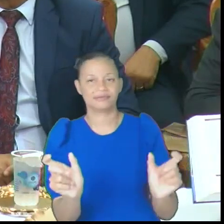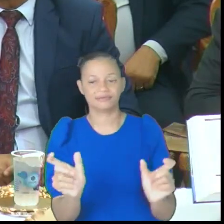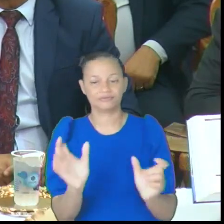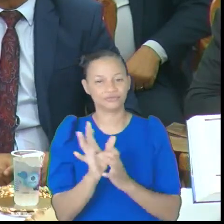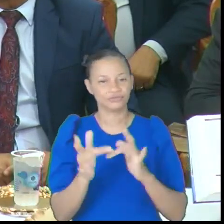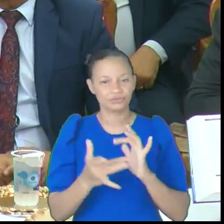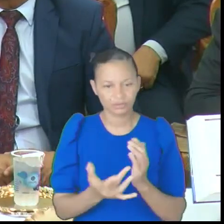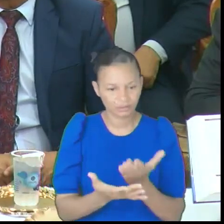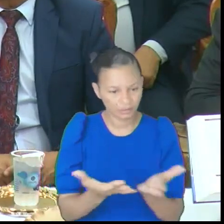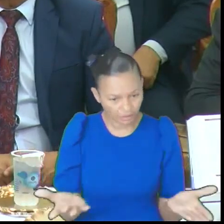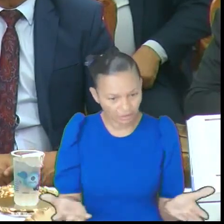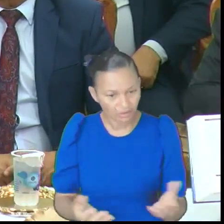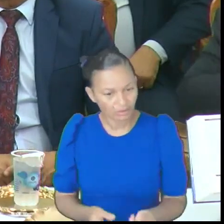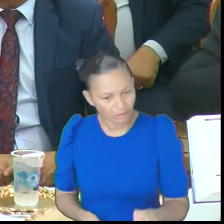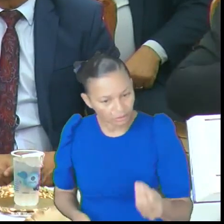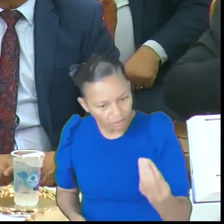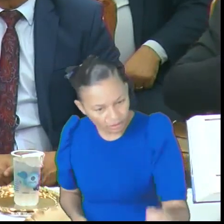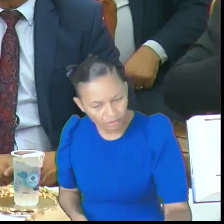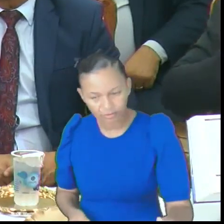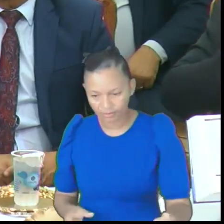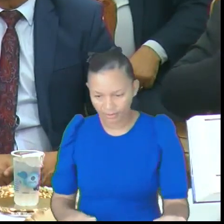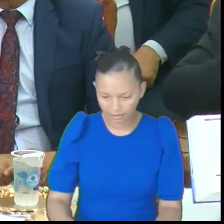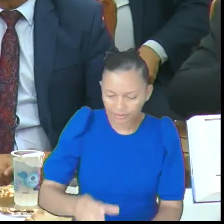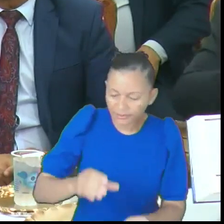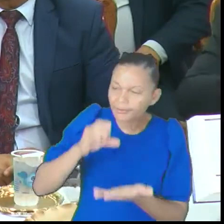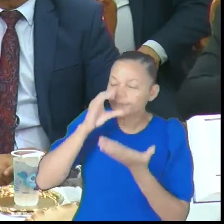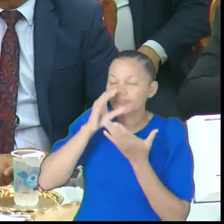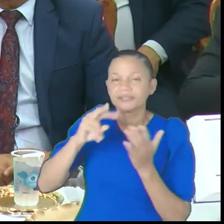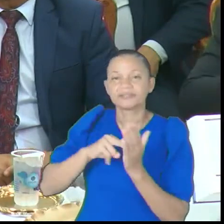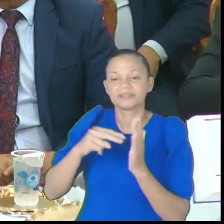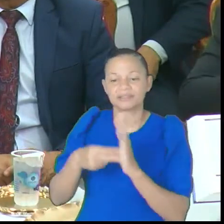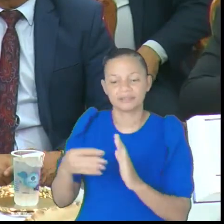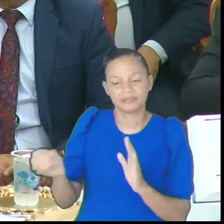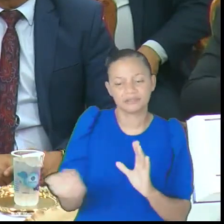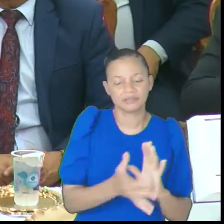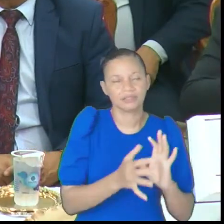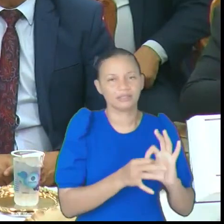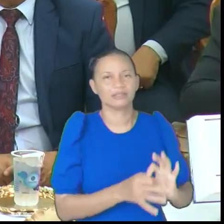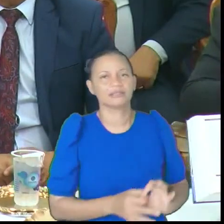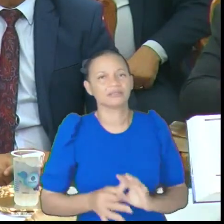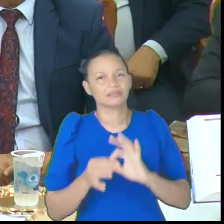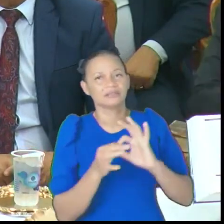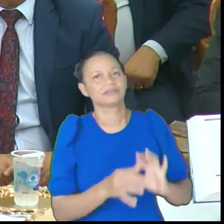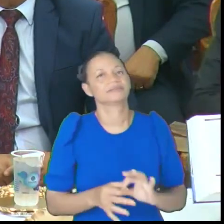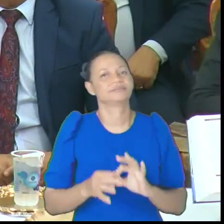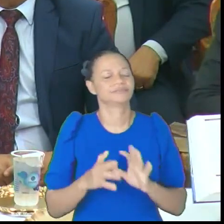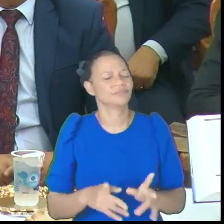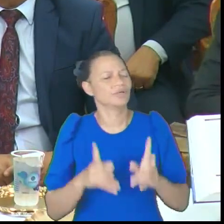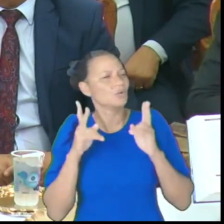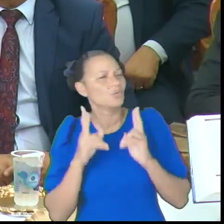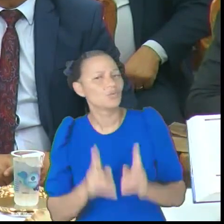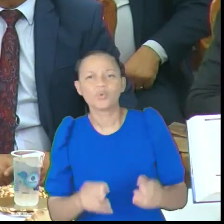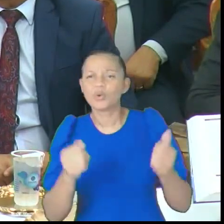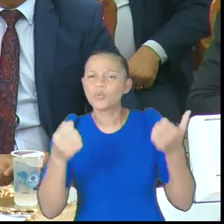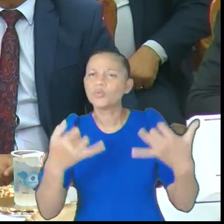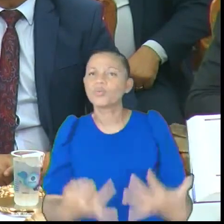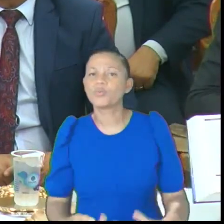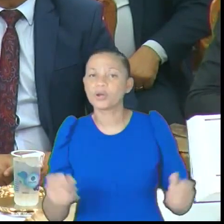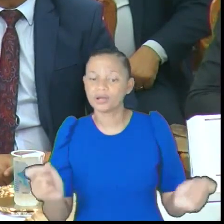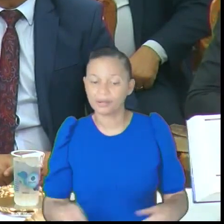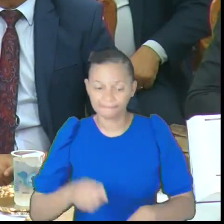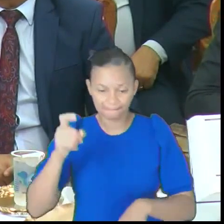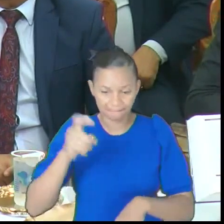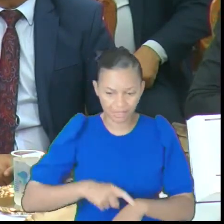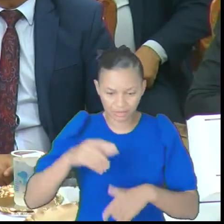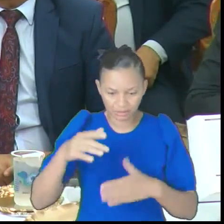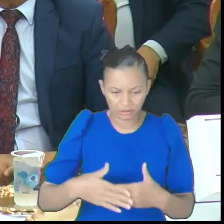tomai e bebei, é o símbolo da nova aliança, ele estava dizendo exatamente assim: a partir